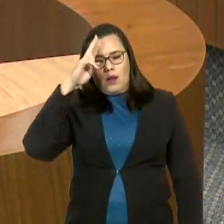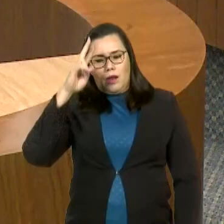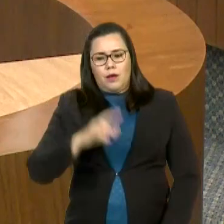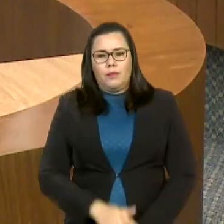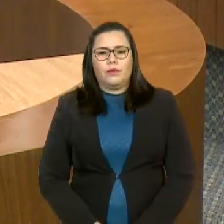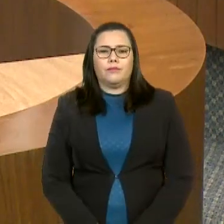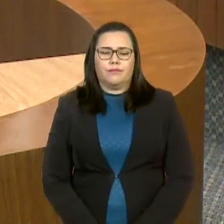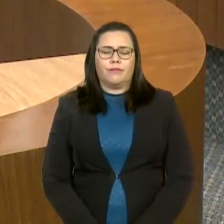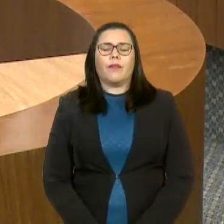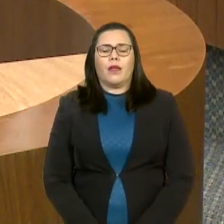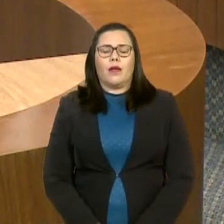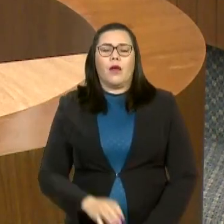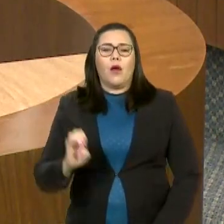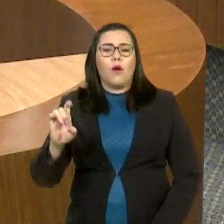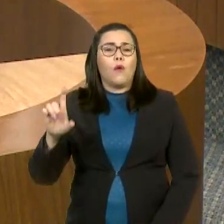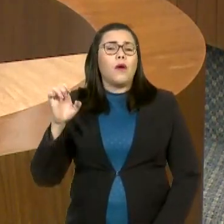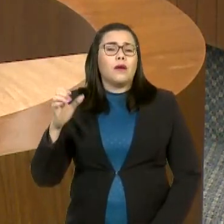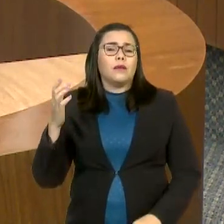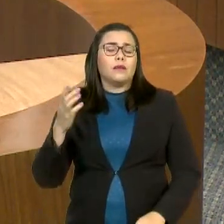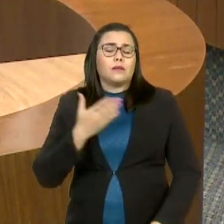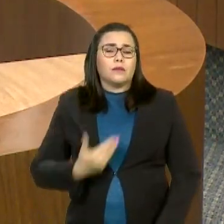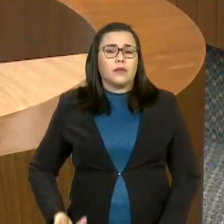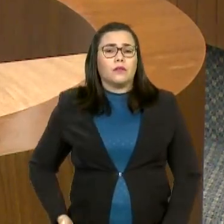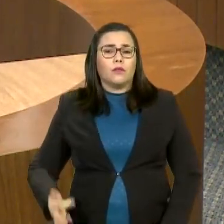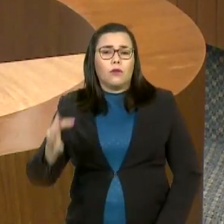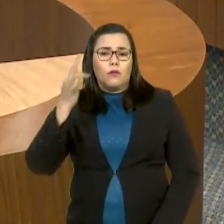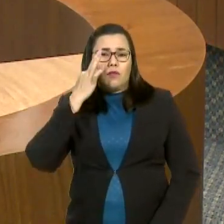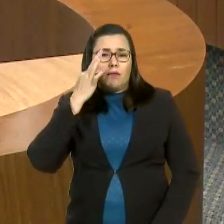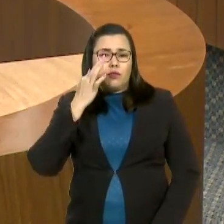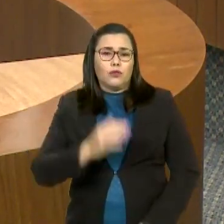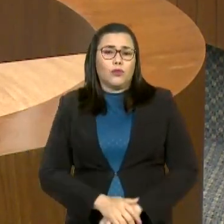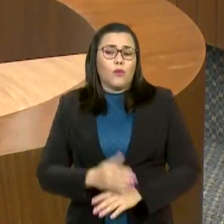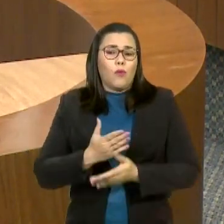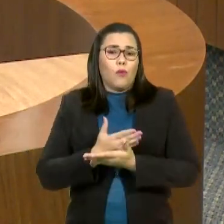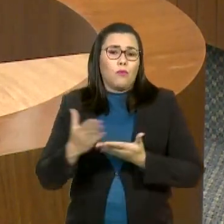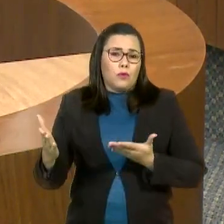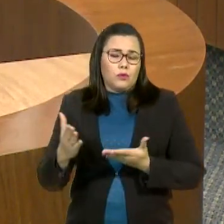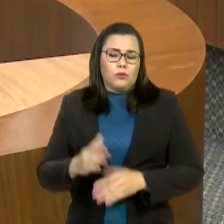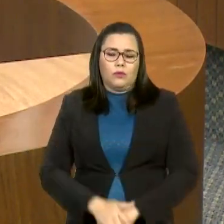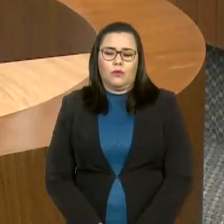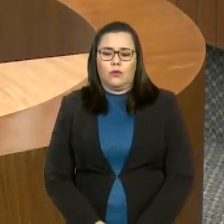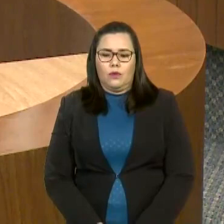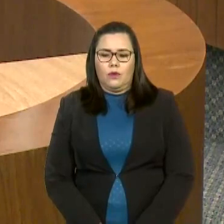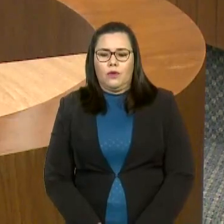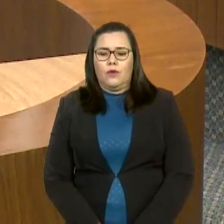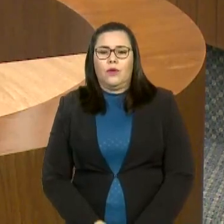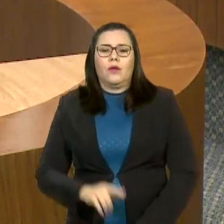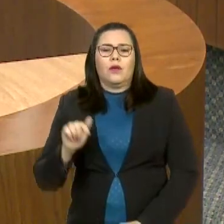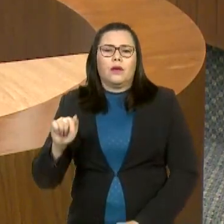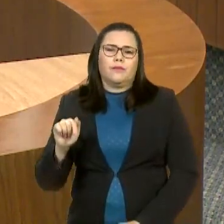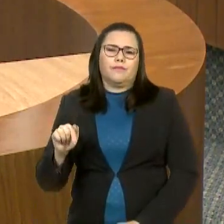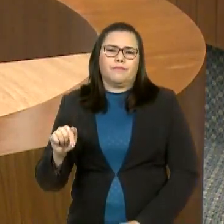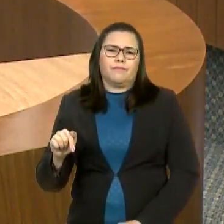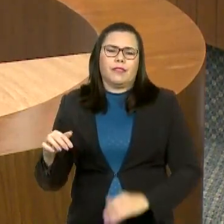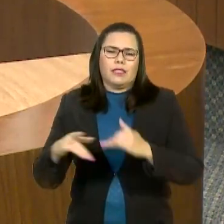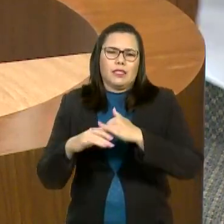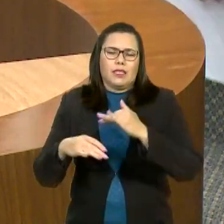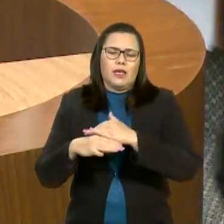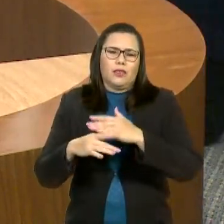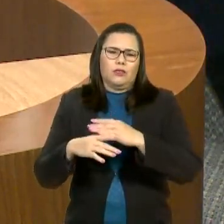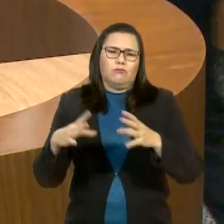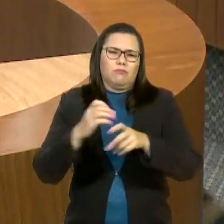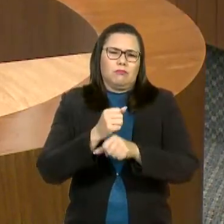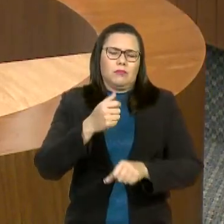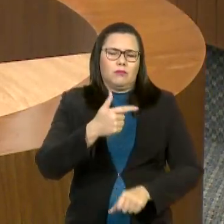ex-governador Flávio Dino. Já está licitada, ela liga Trizidela do Vale a São Luís Gonzaga, em torno de 28